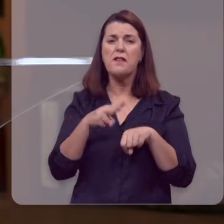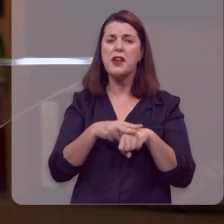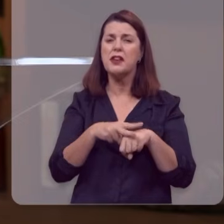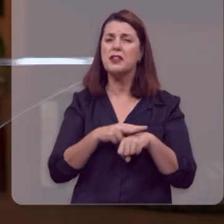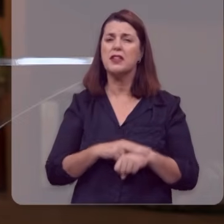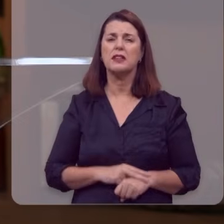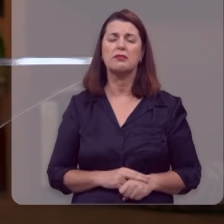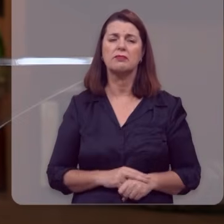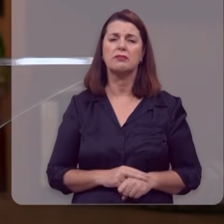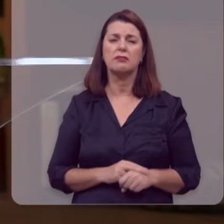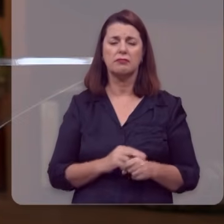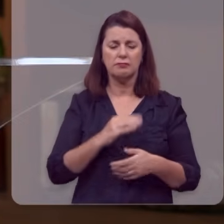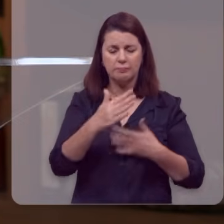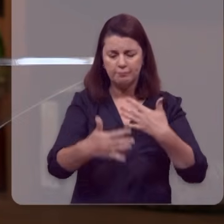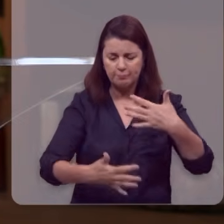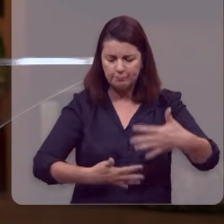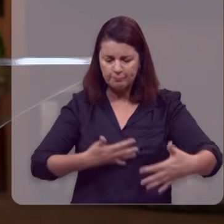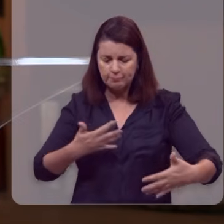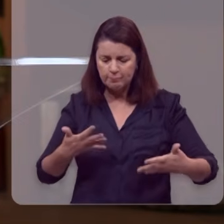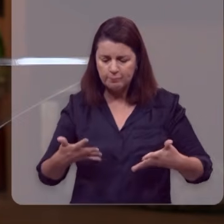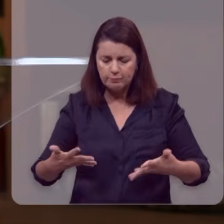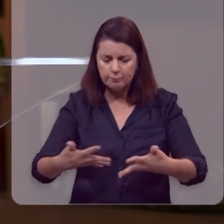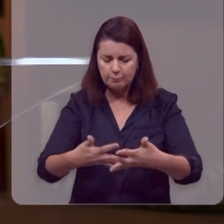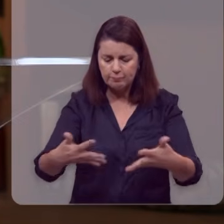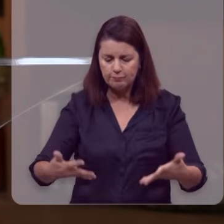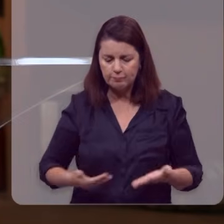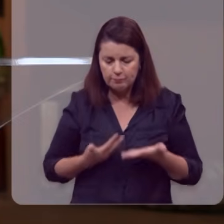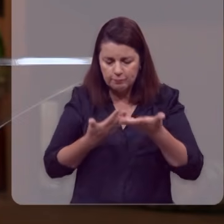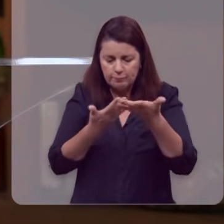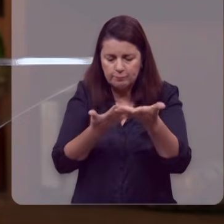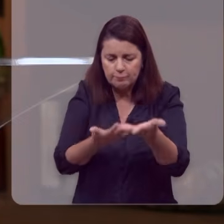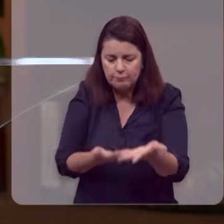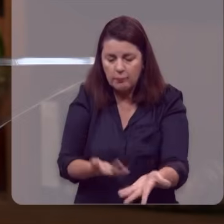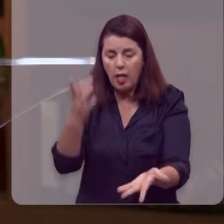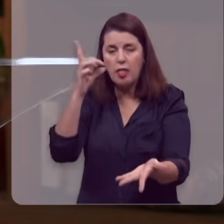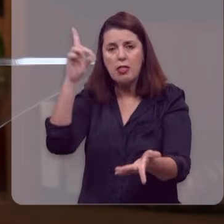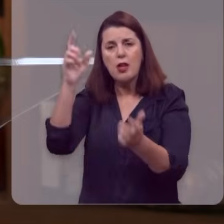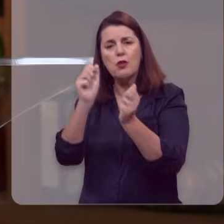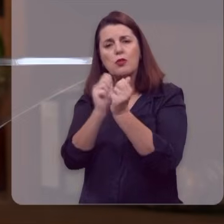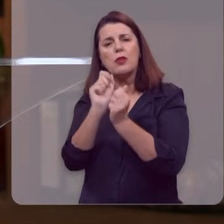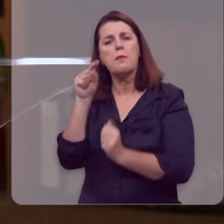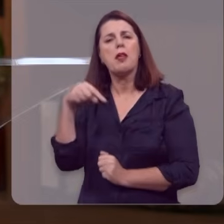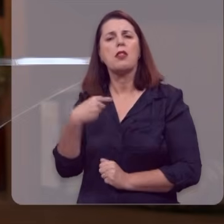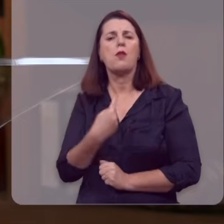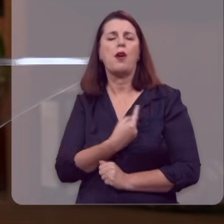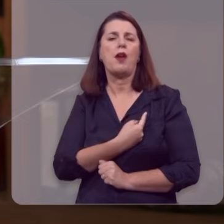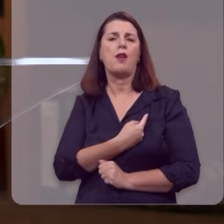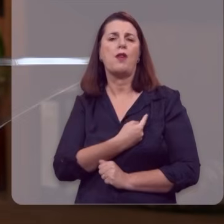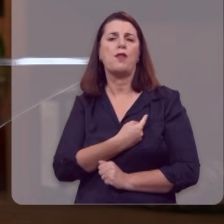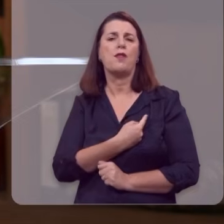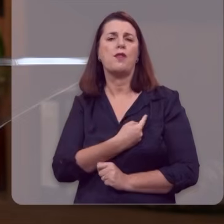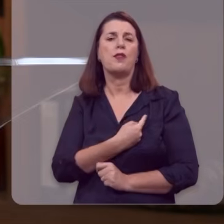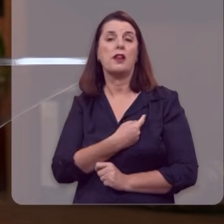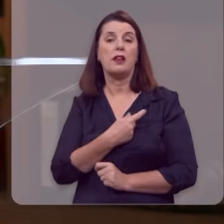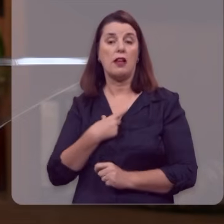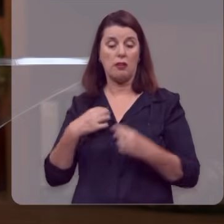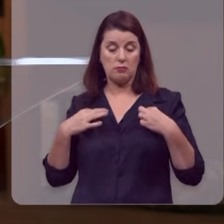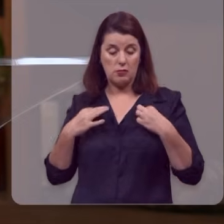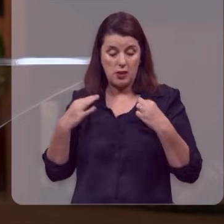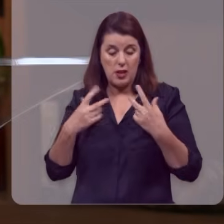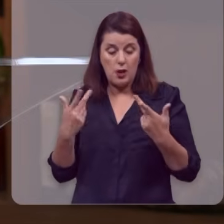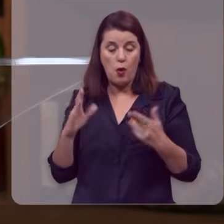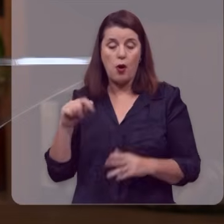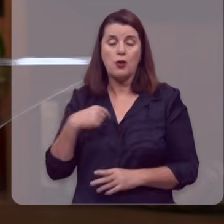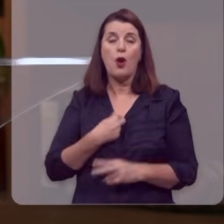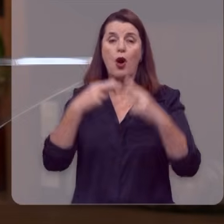em panos e deitado em uma manjedoura. É o Deus Emanuel, é o Deus que vestiu pele humana, que calçou